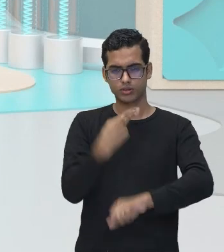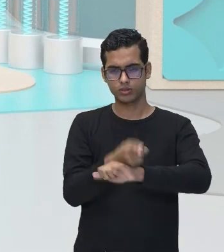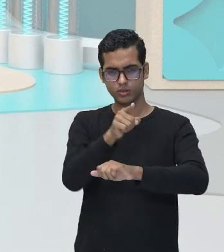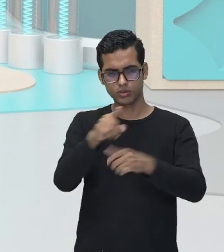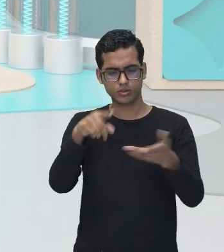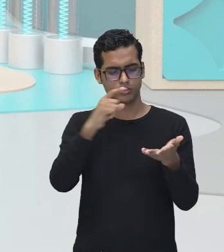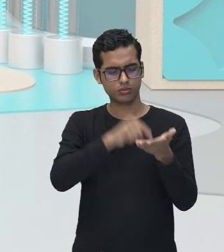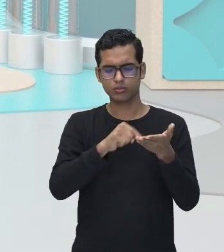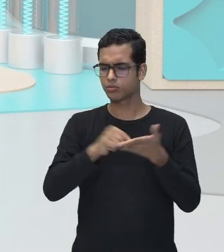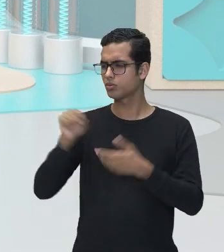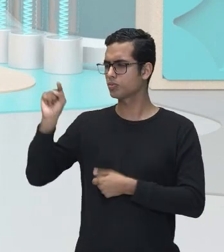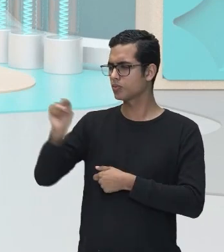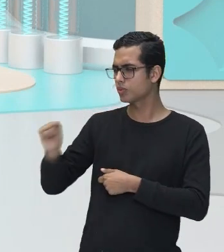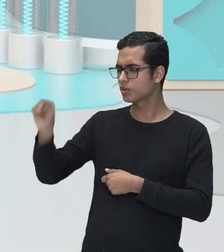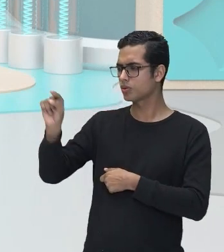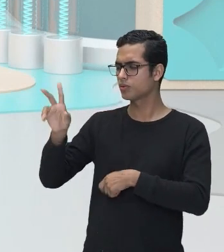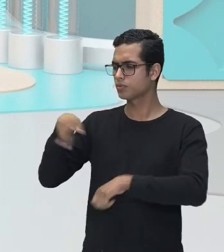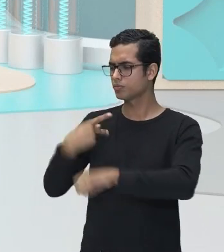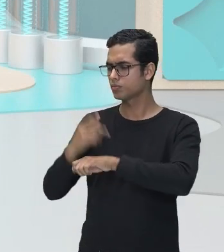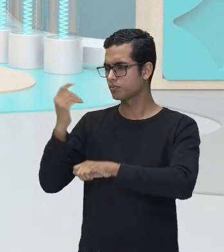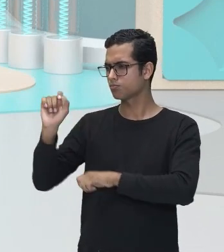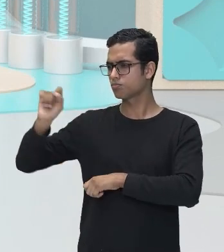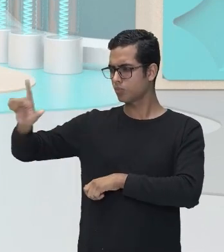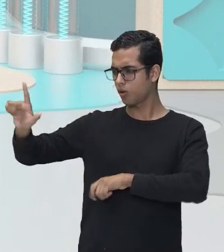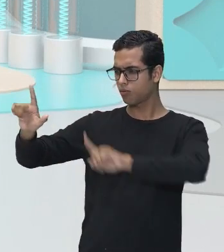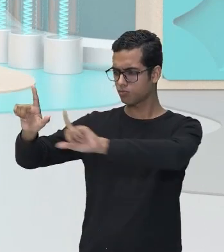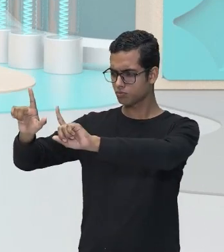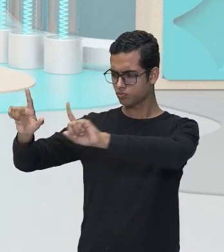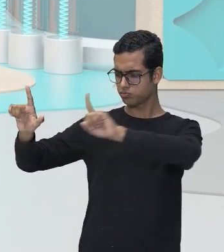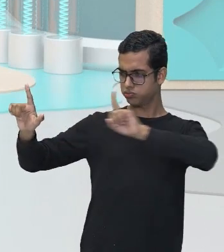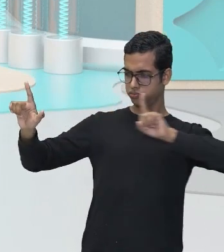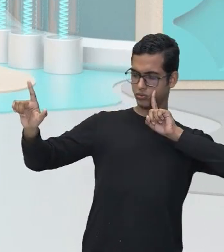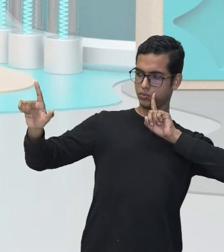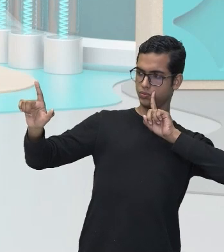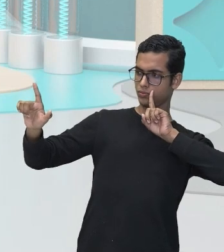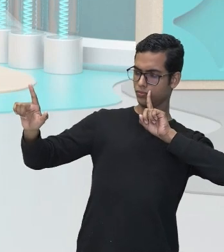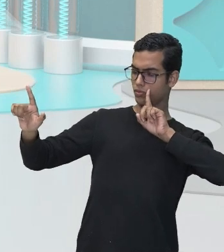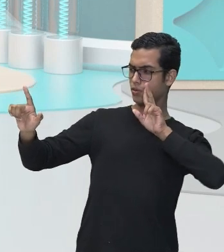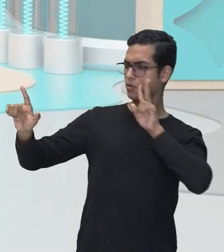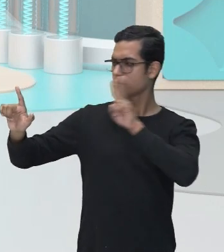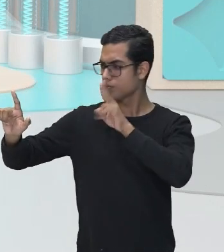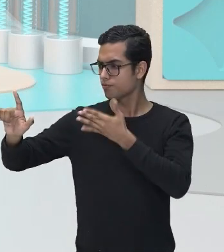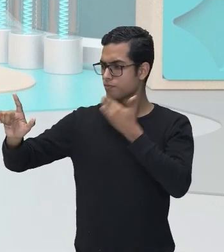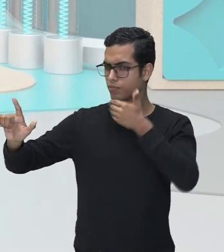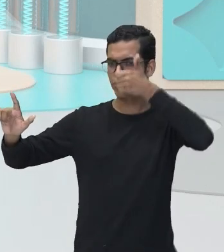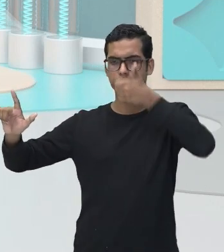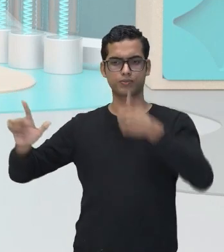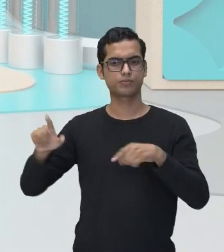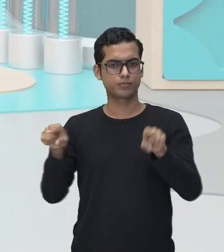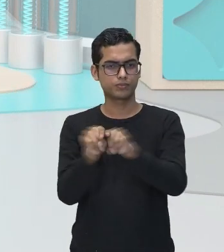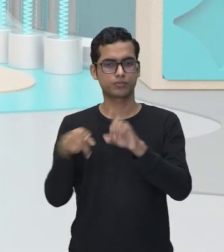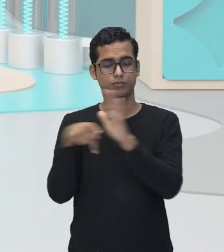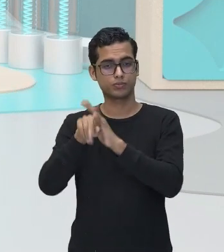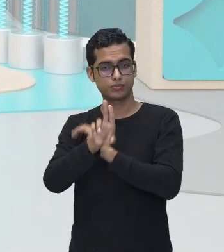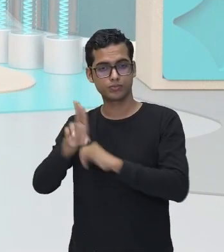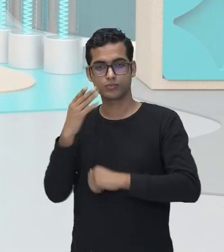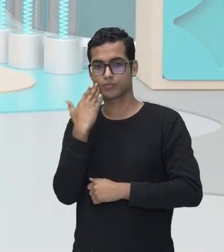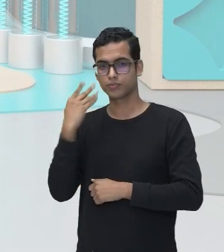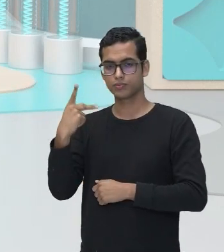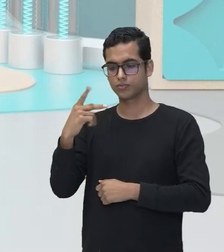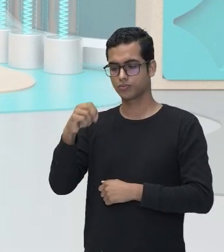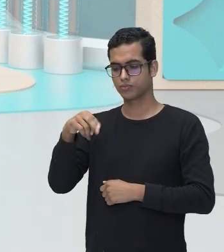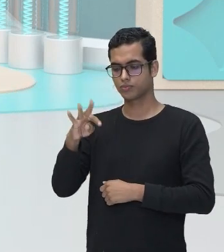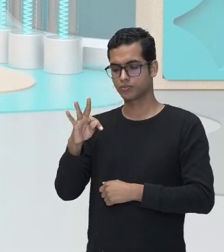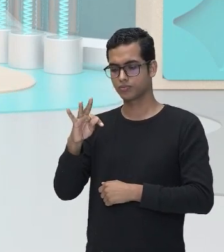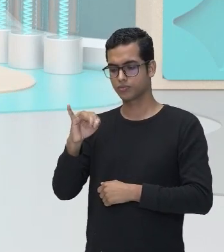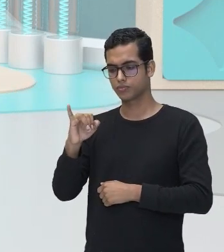vai verificar essa pintura. Então, esse tipo de obra é chamada de pontilhismo. E vamos agora mostrar